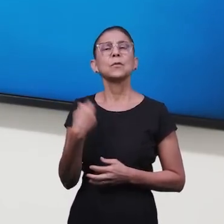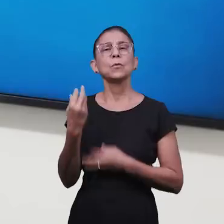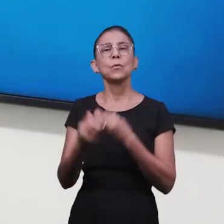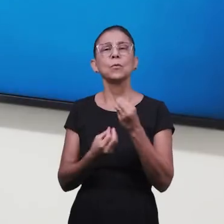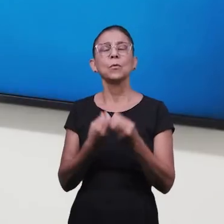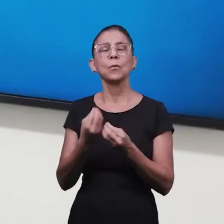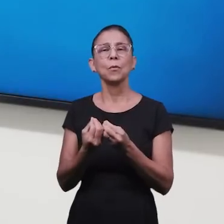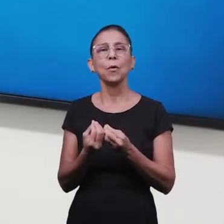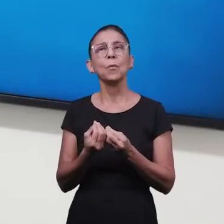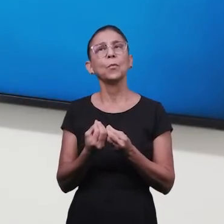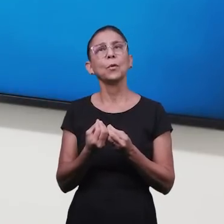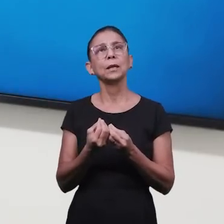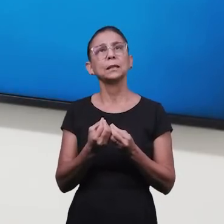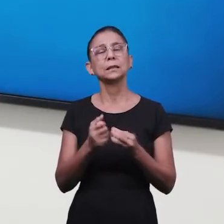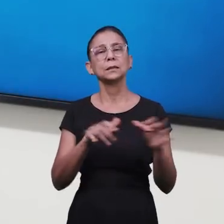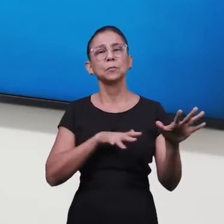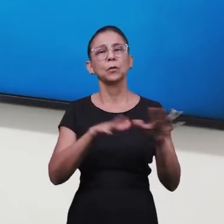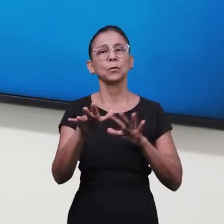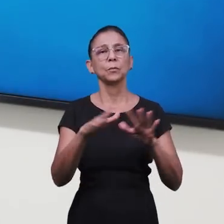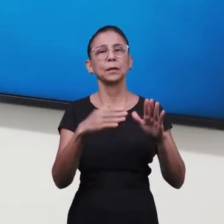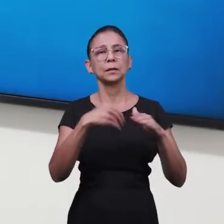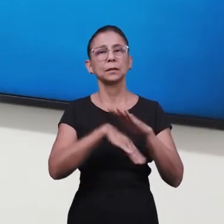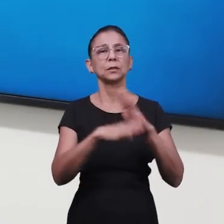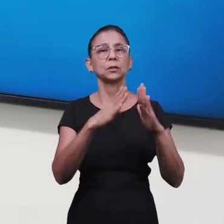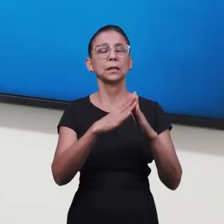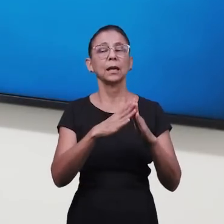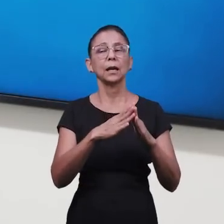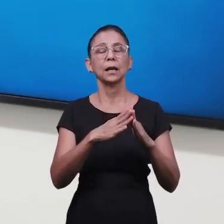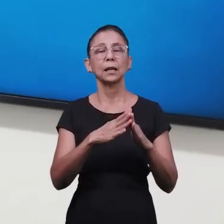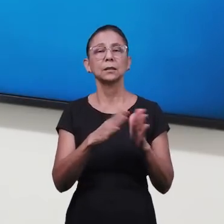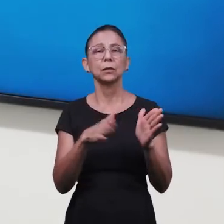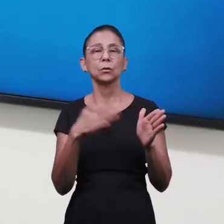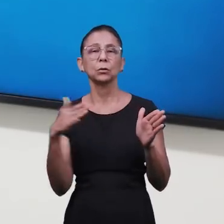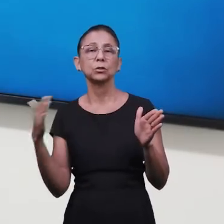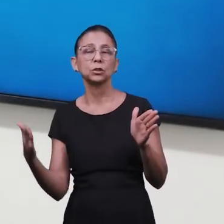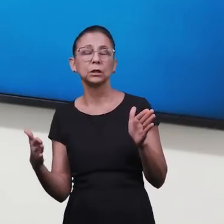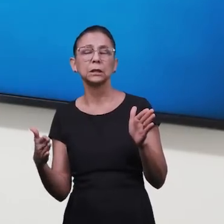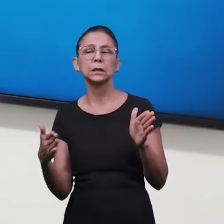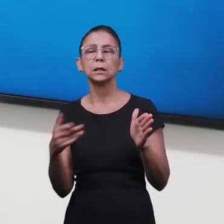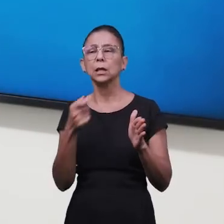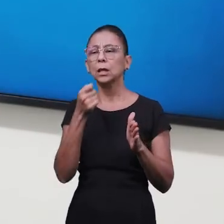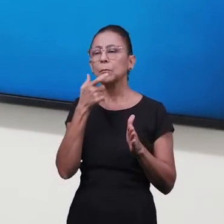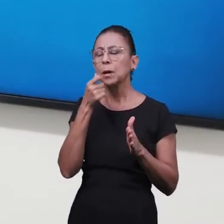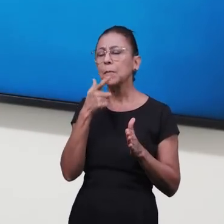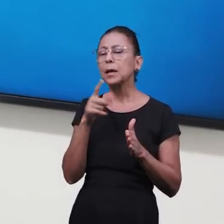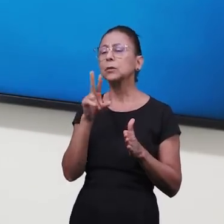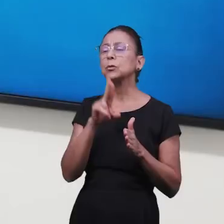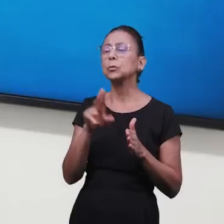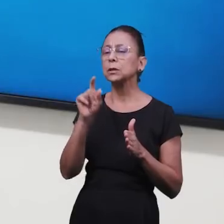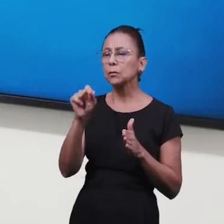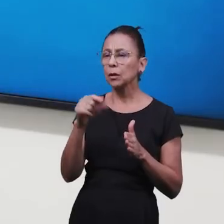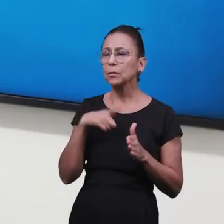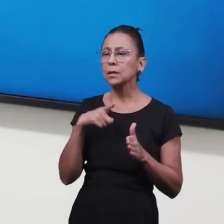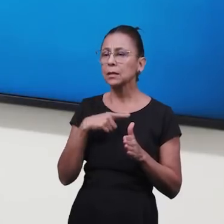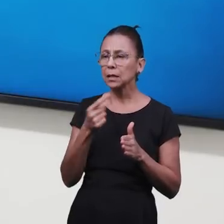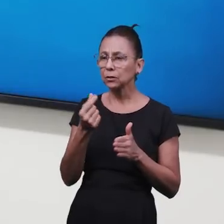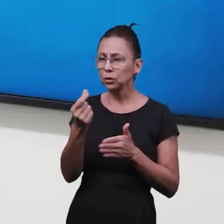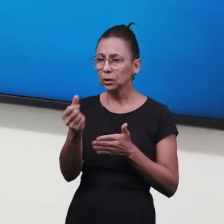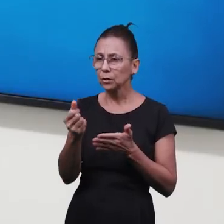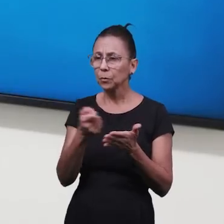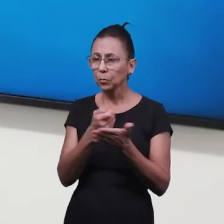o idoso ele se movimenta em casa, como é a sua rotina, quais são os medicamentos que ele usa e se ele está tendo acesso a esses